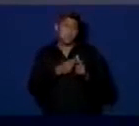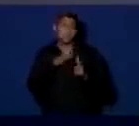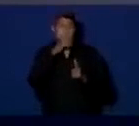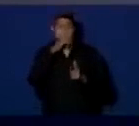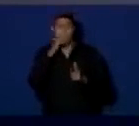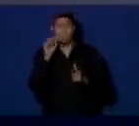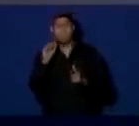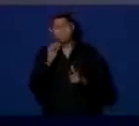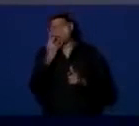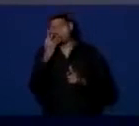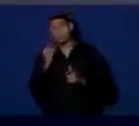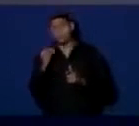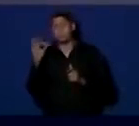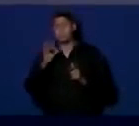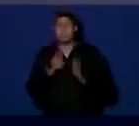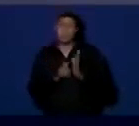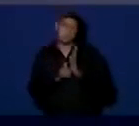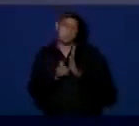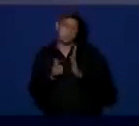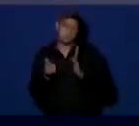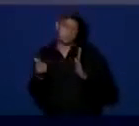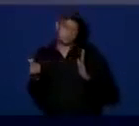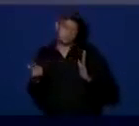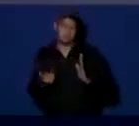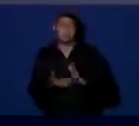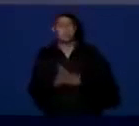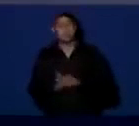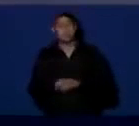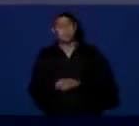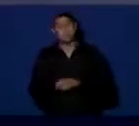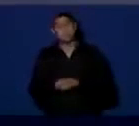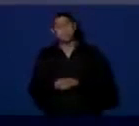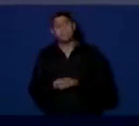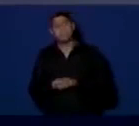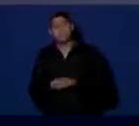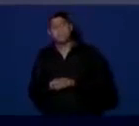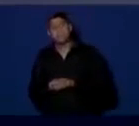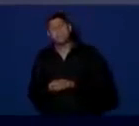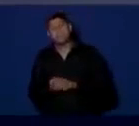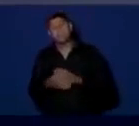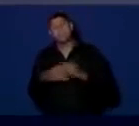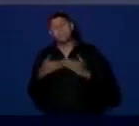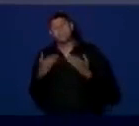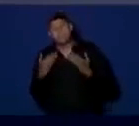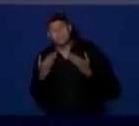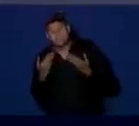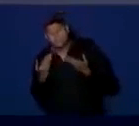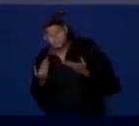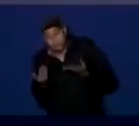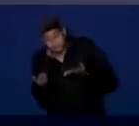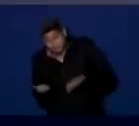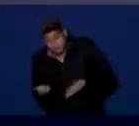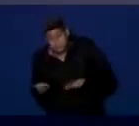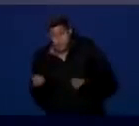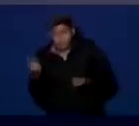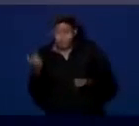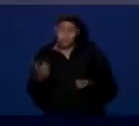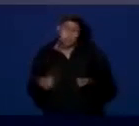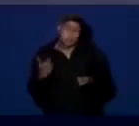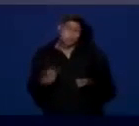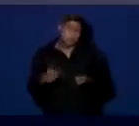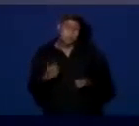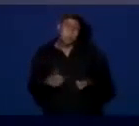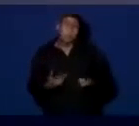reservas de 40% do PIB, né? Então, vamos dizer, não será alegado, né, que ele não